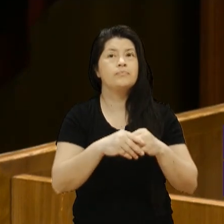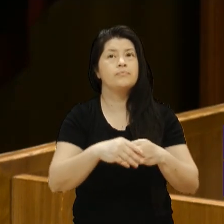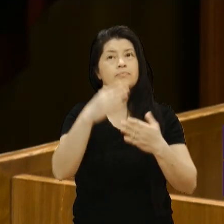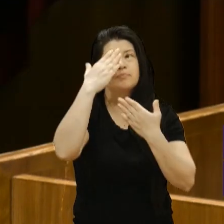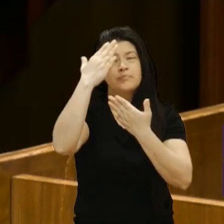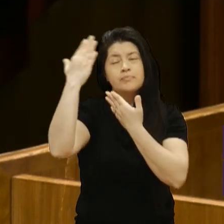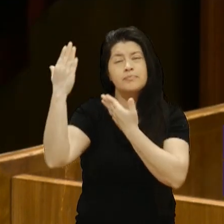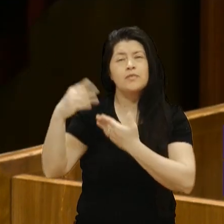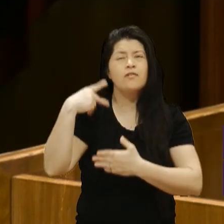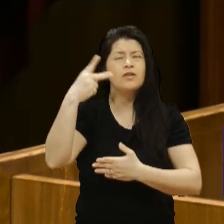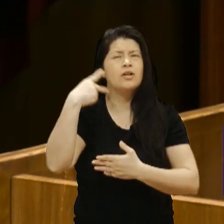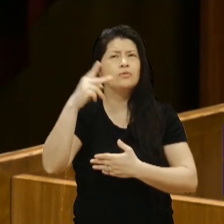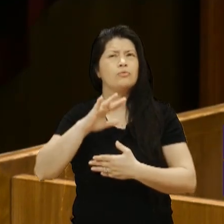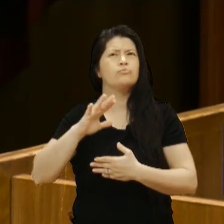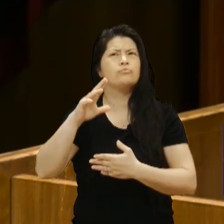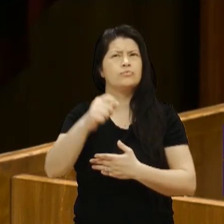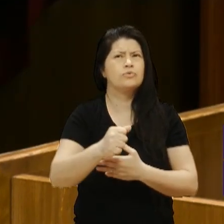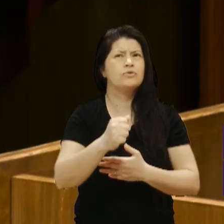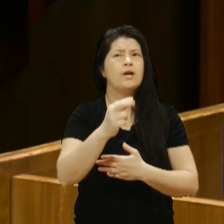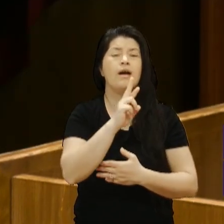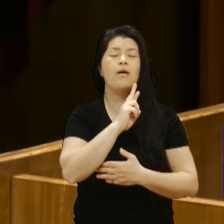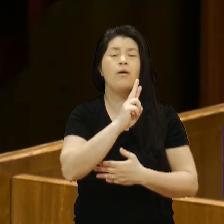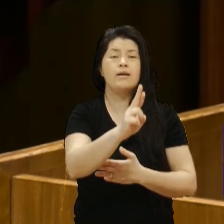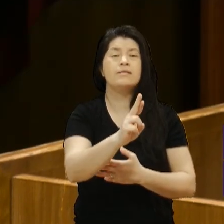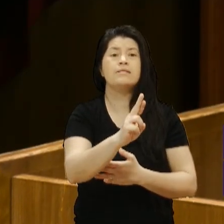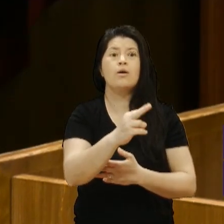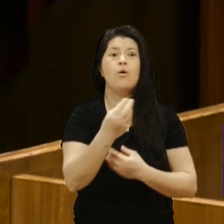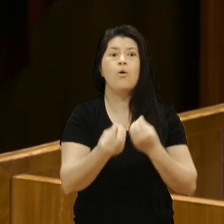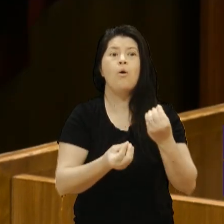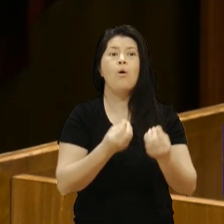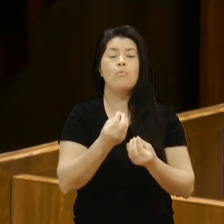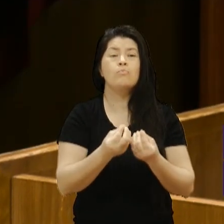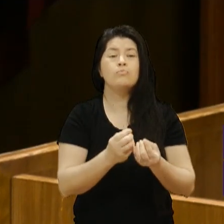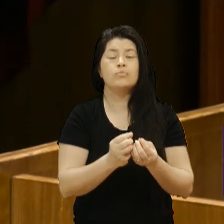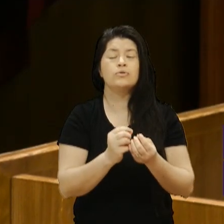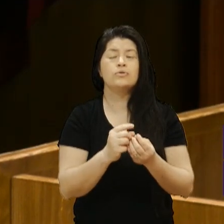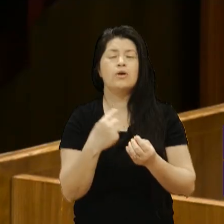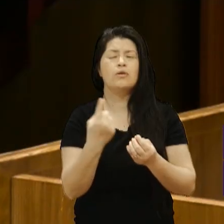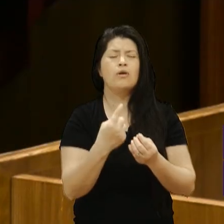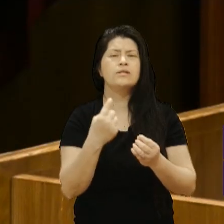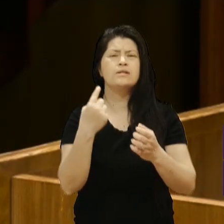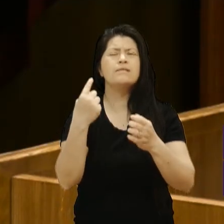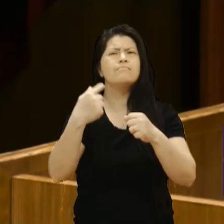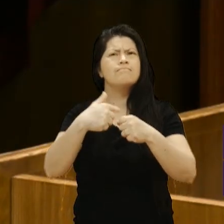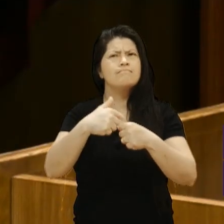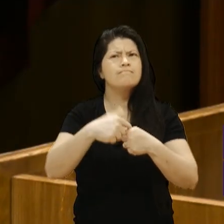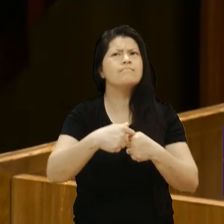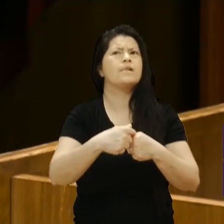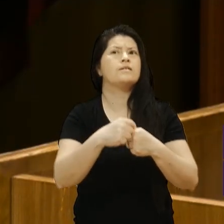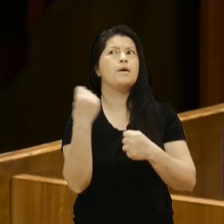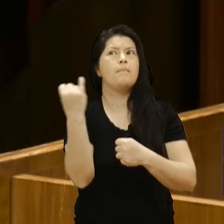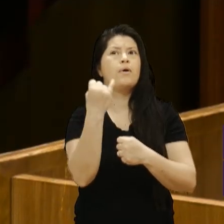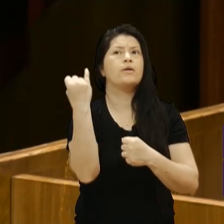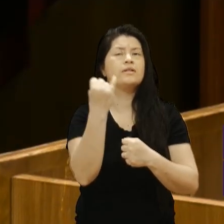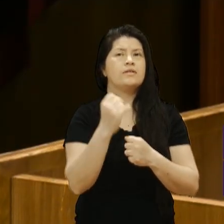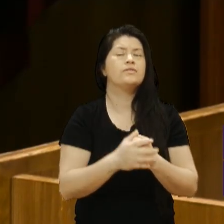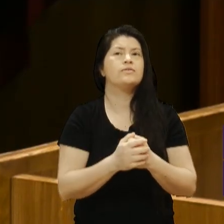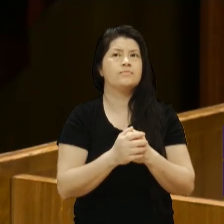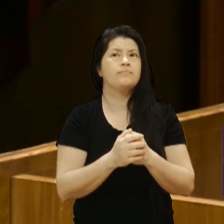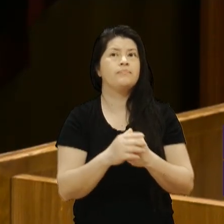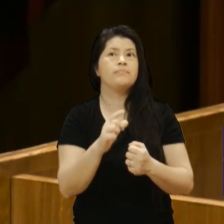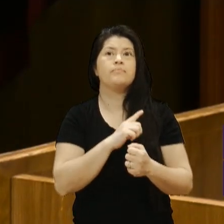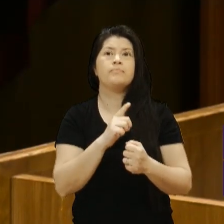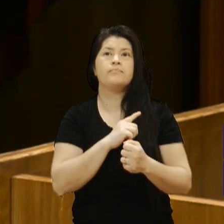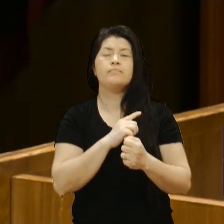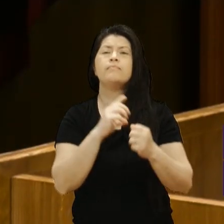vereadores desta casa que reconheceram a importância da trajetória da Rossi para a nossa cidade. Para nós, esse reconhecimento tem um